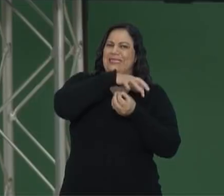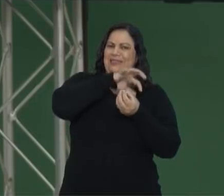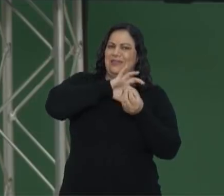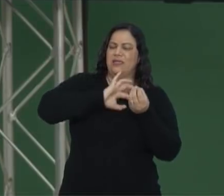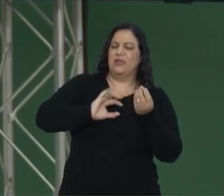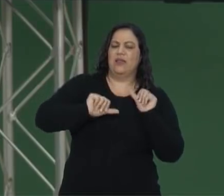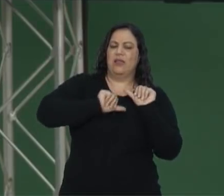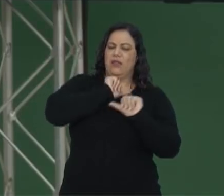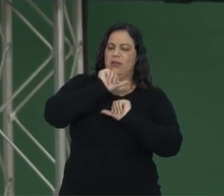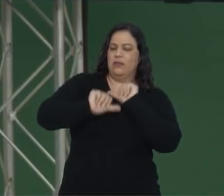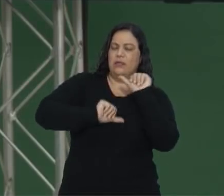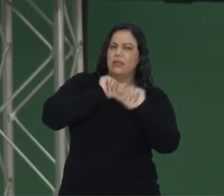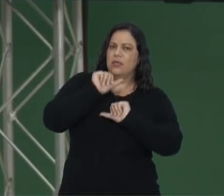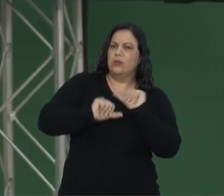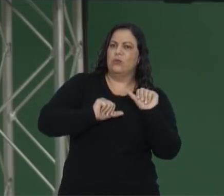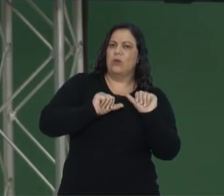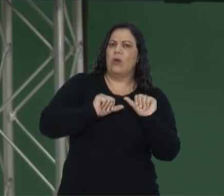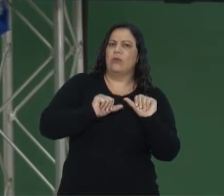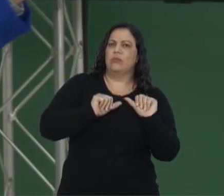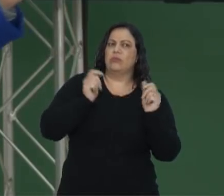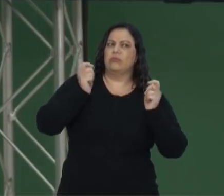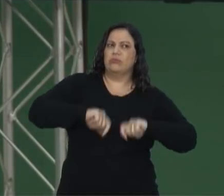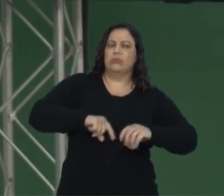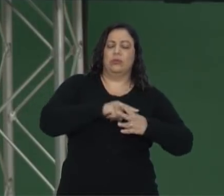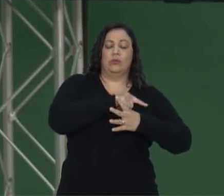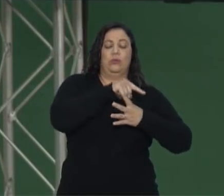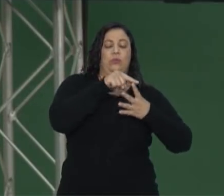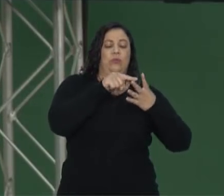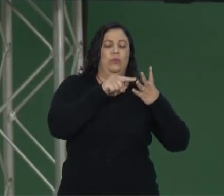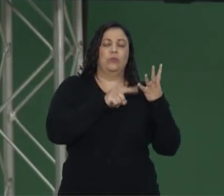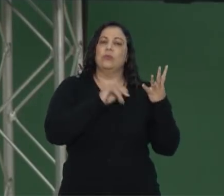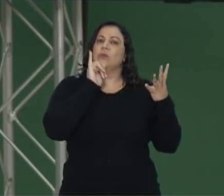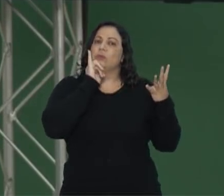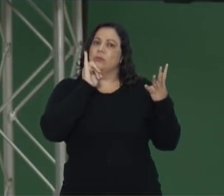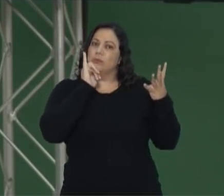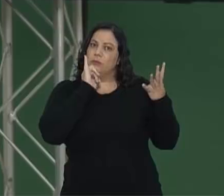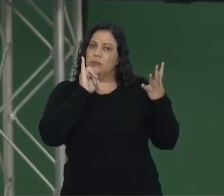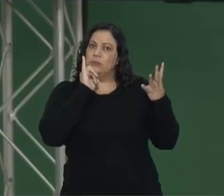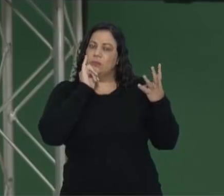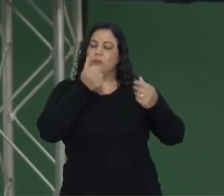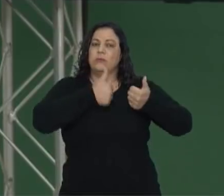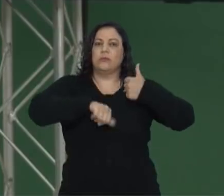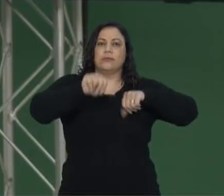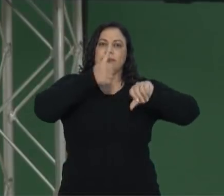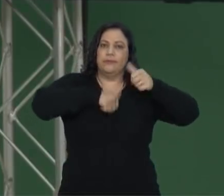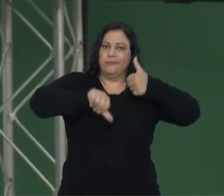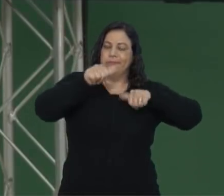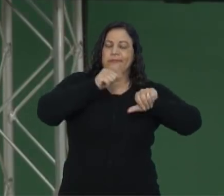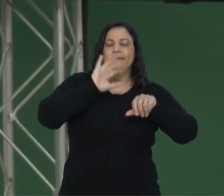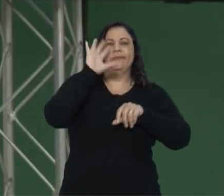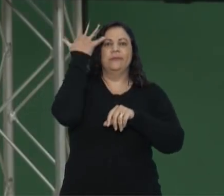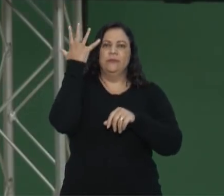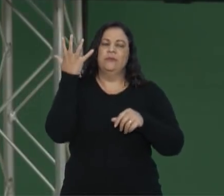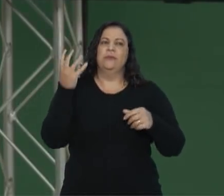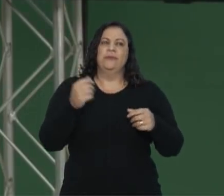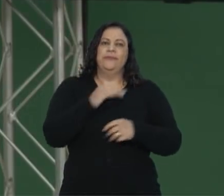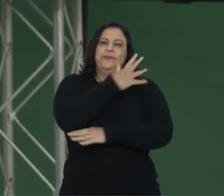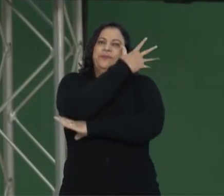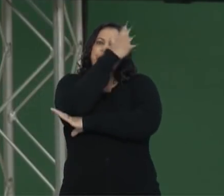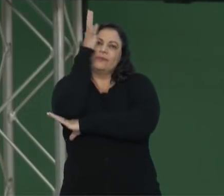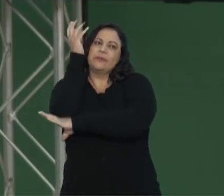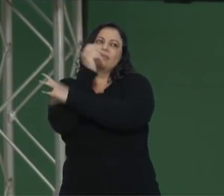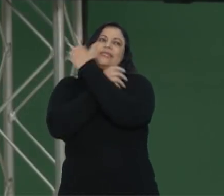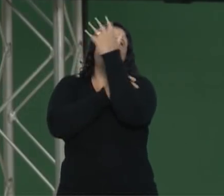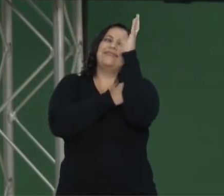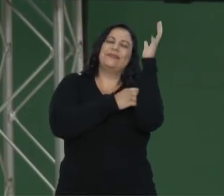esses alimentos. Então, são 4 exemplos de transformações químicas que acontecem na natureza. Olha